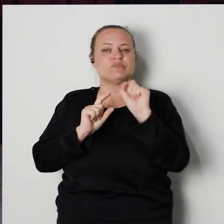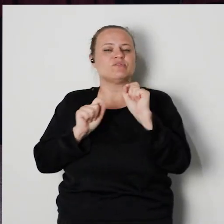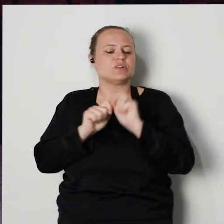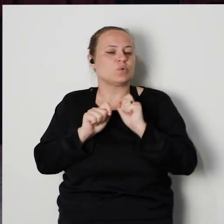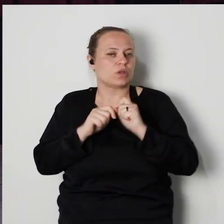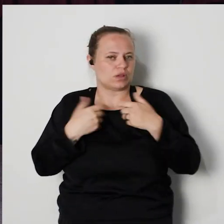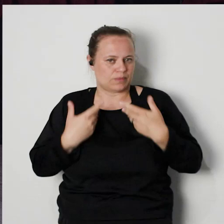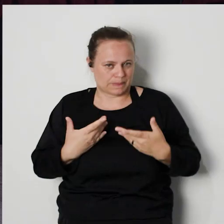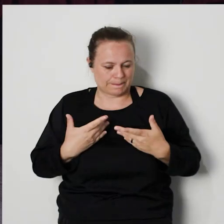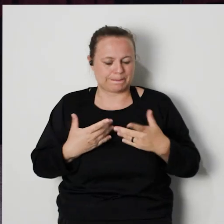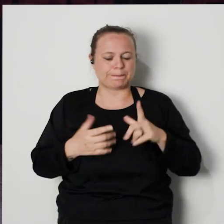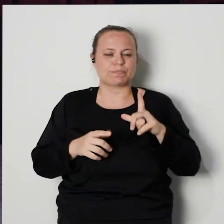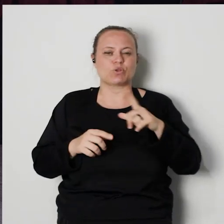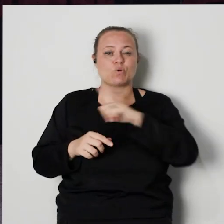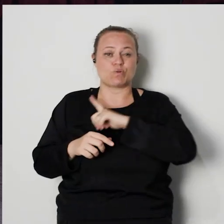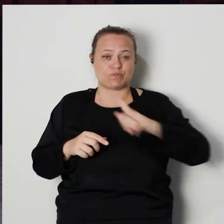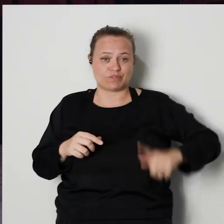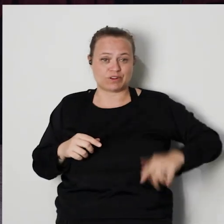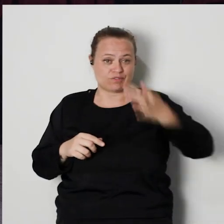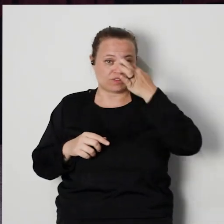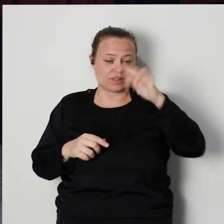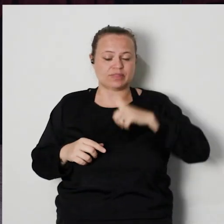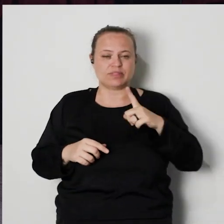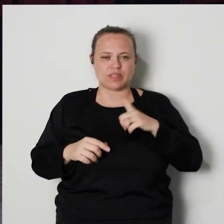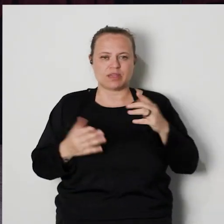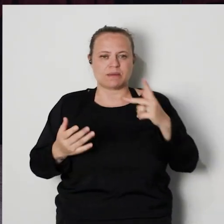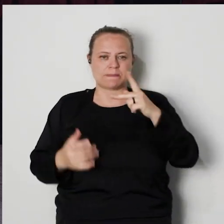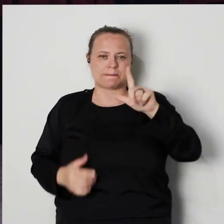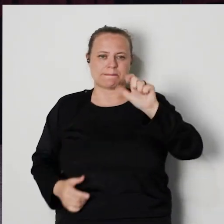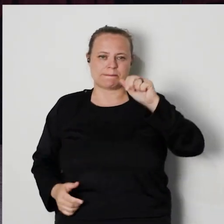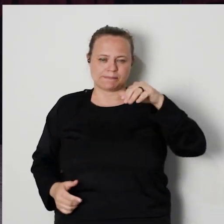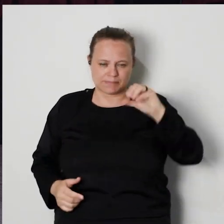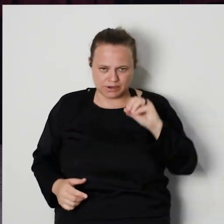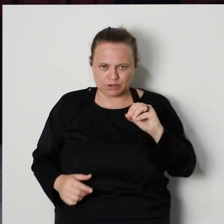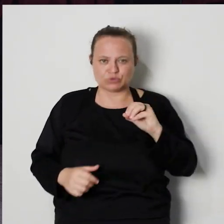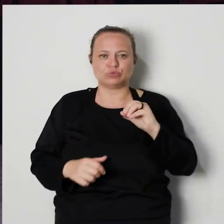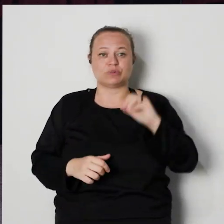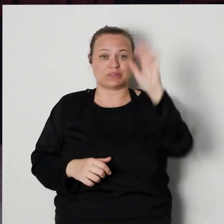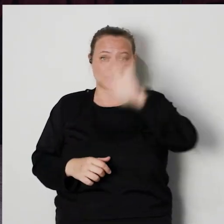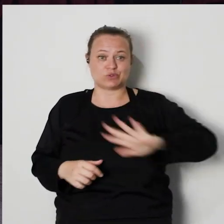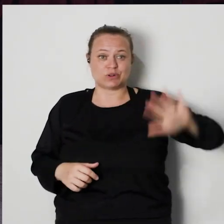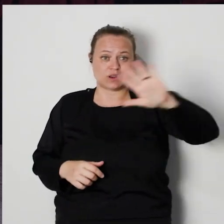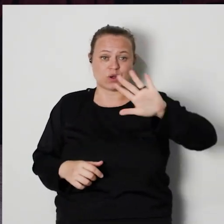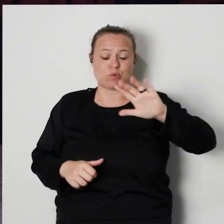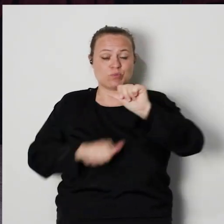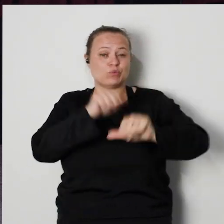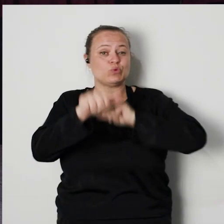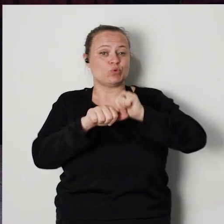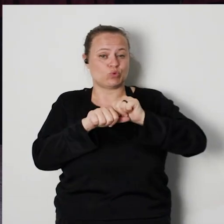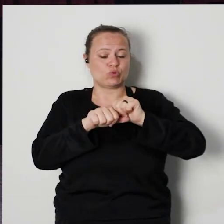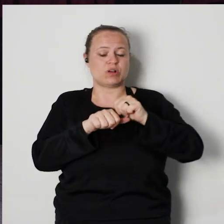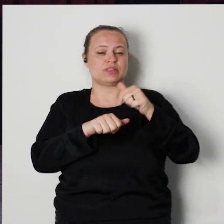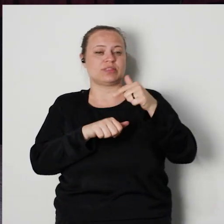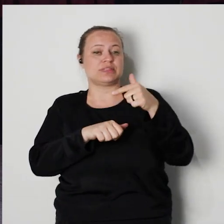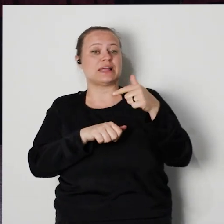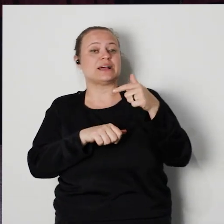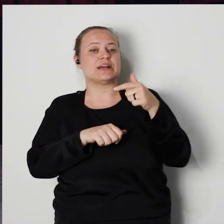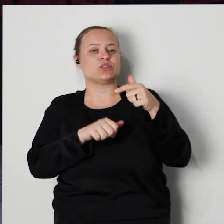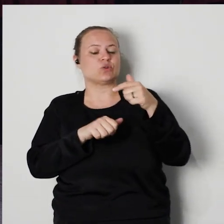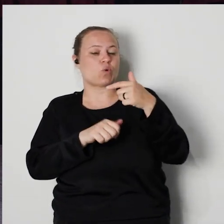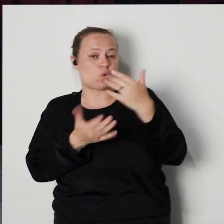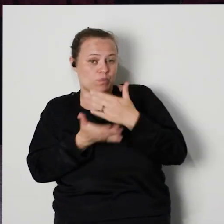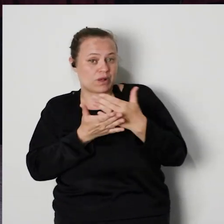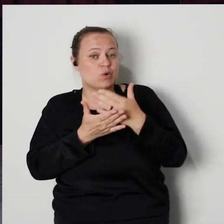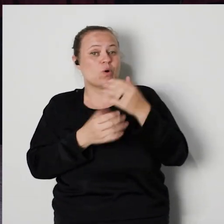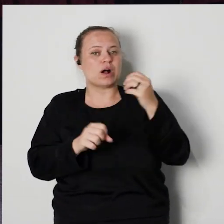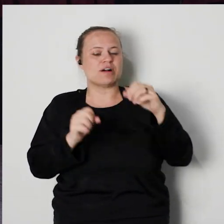participação ampla da sociedade, do que deveria ser feito. Então, no governo federal, a gente tem um plano nacional,